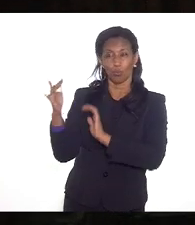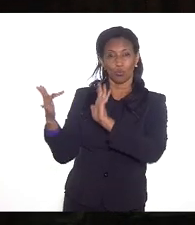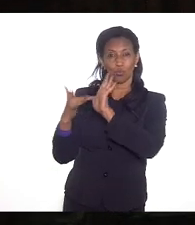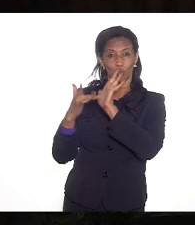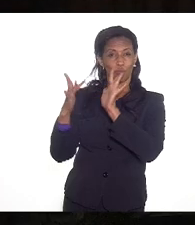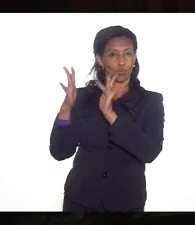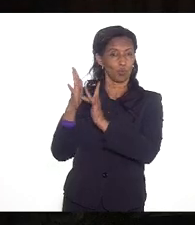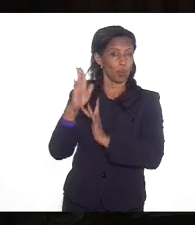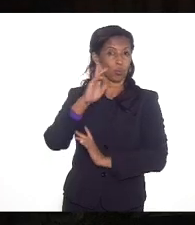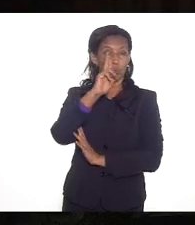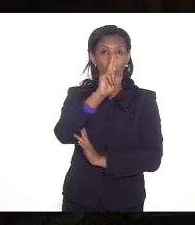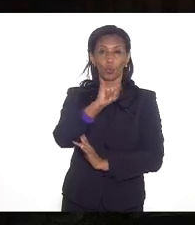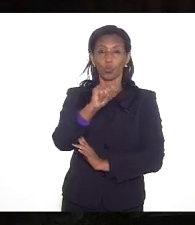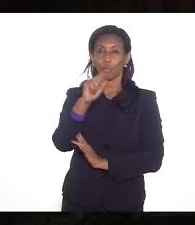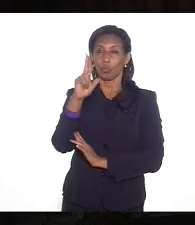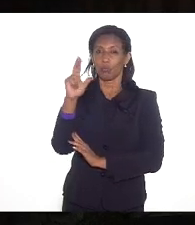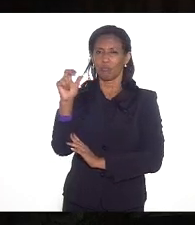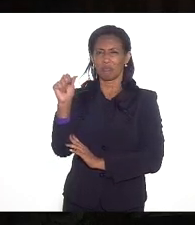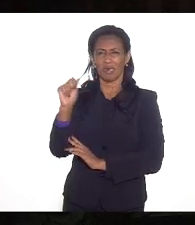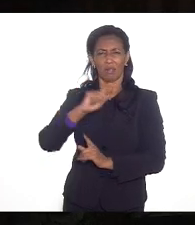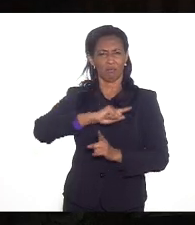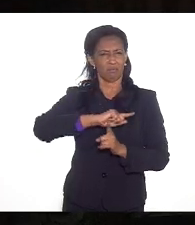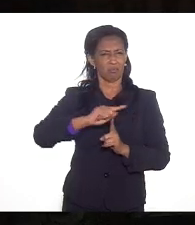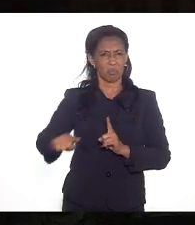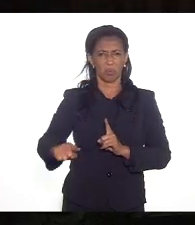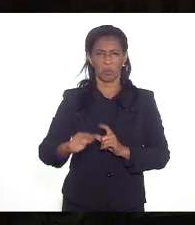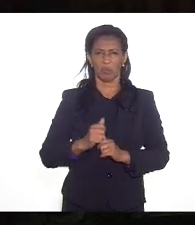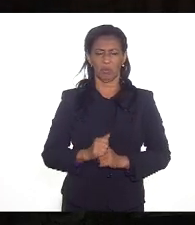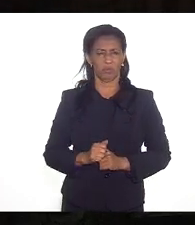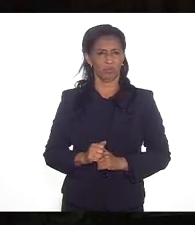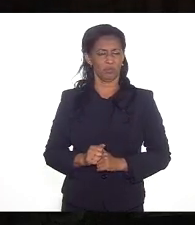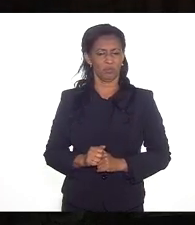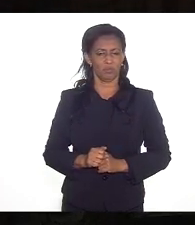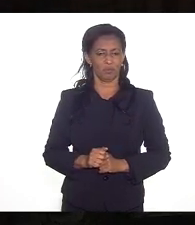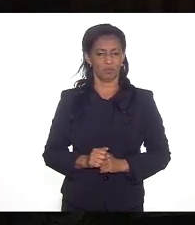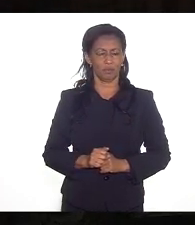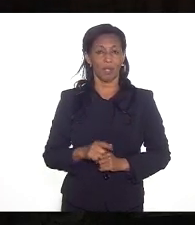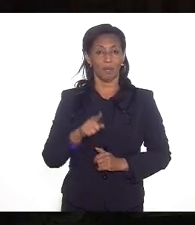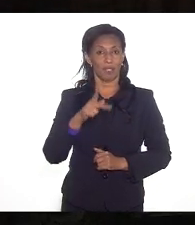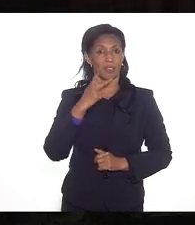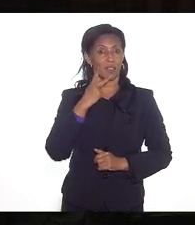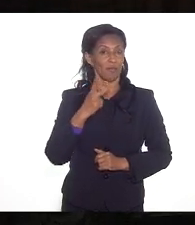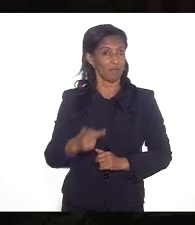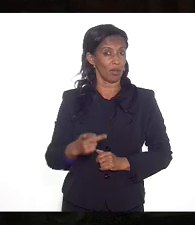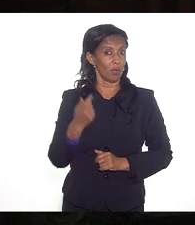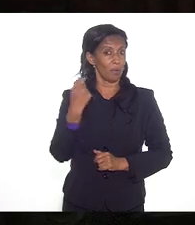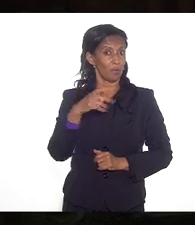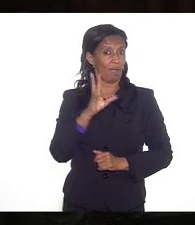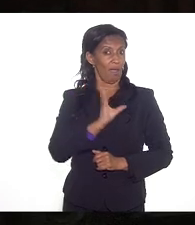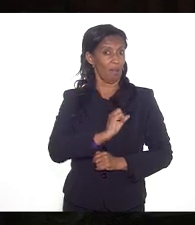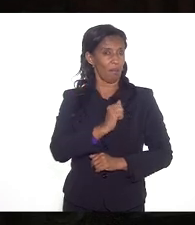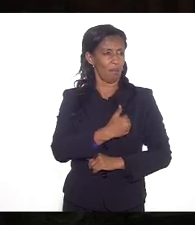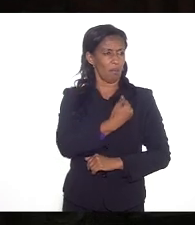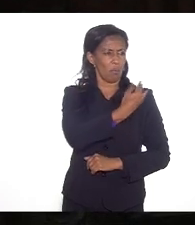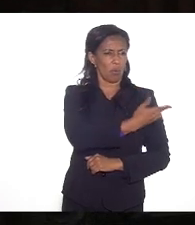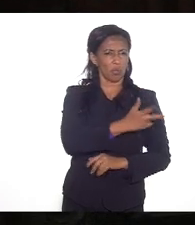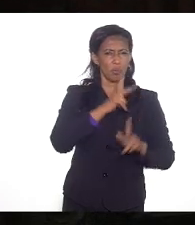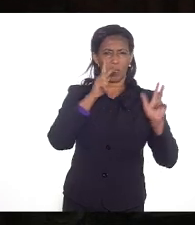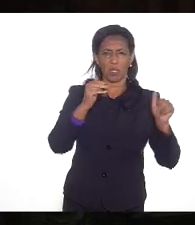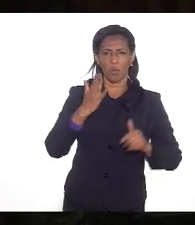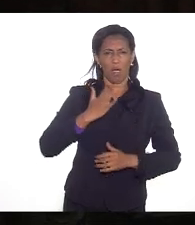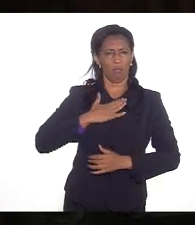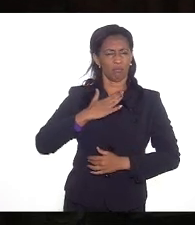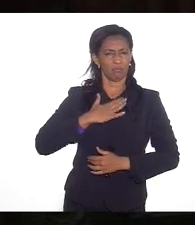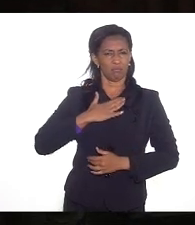Ele nunca me proibiu de divergir mas ele disse que eu deveria amar meu próximo como a mim